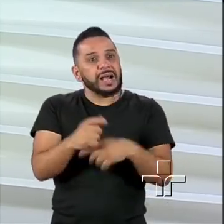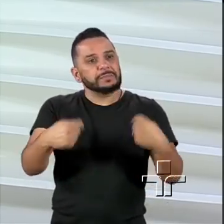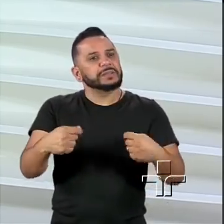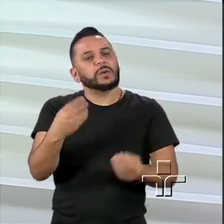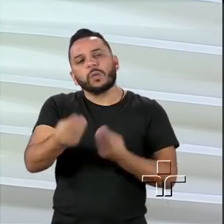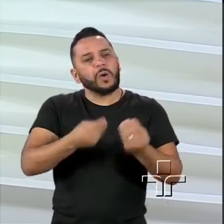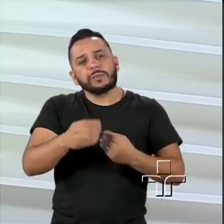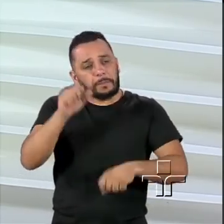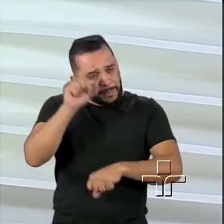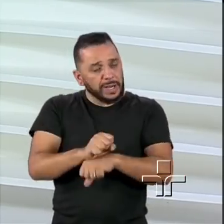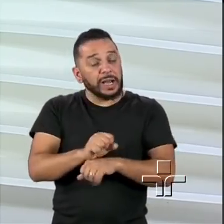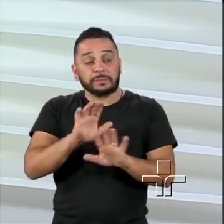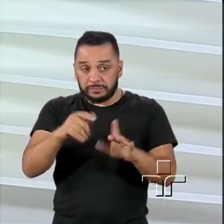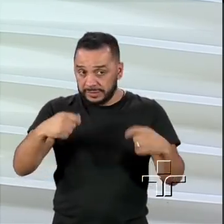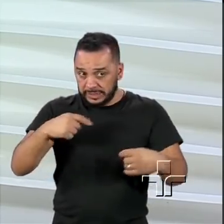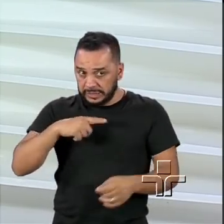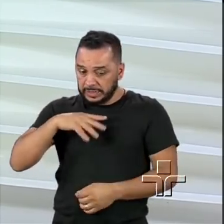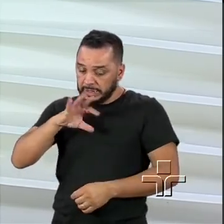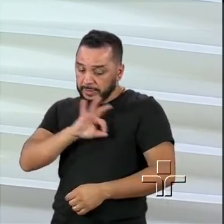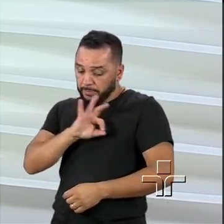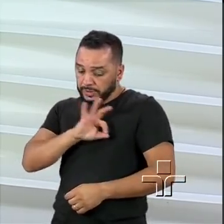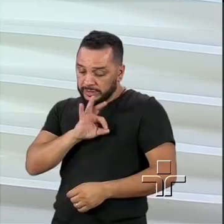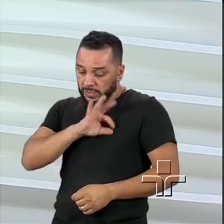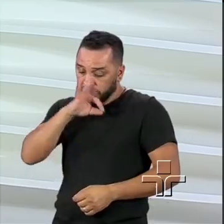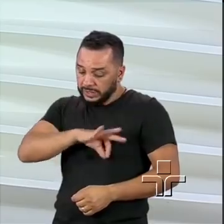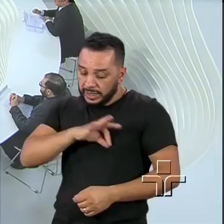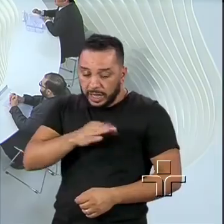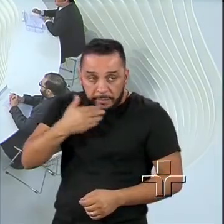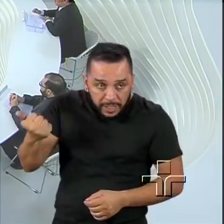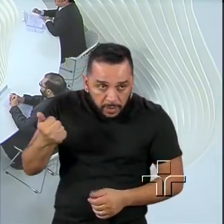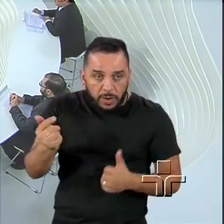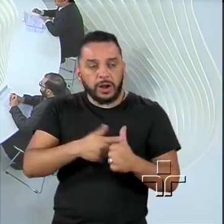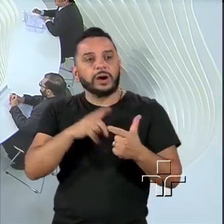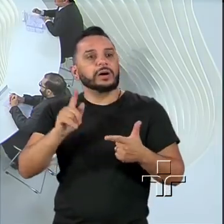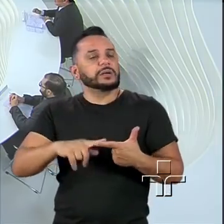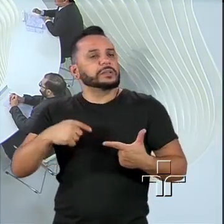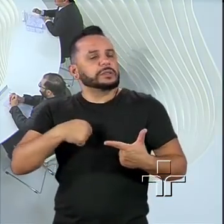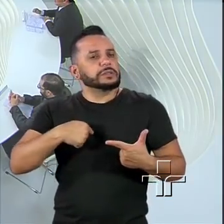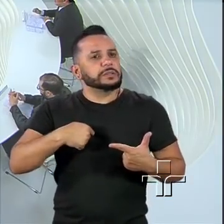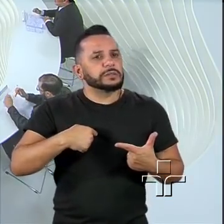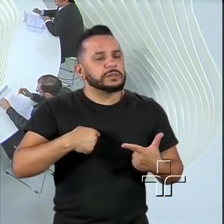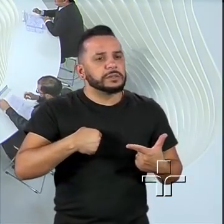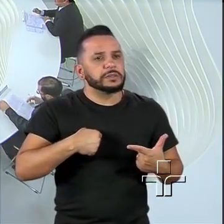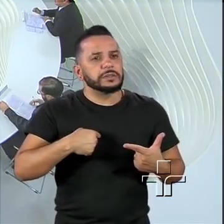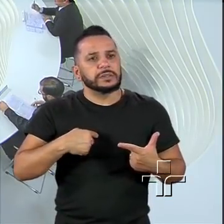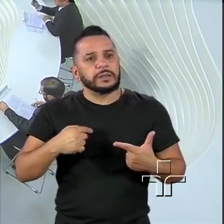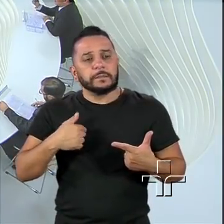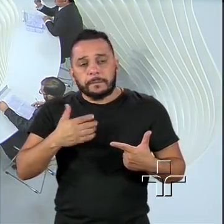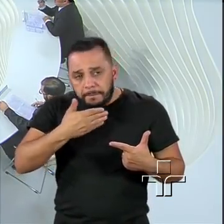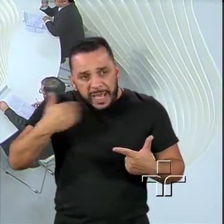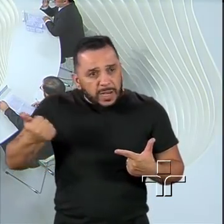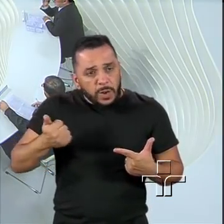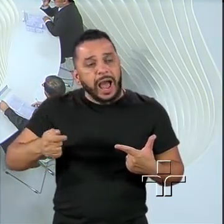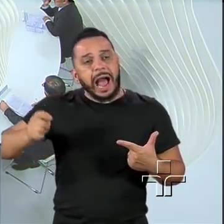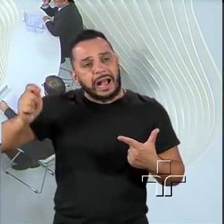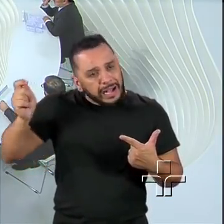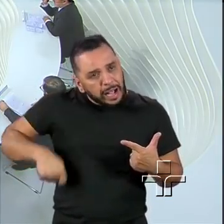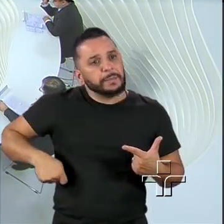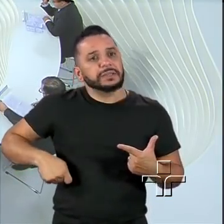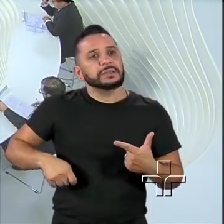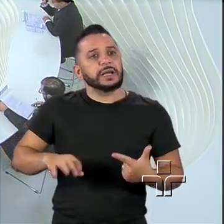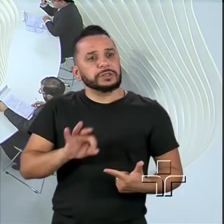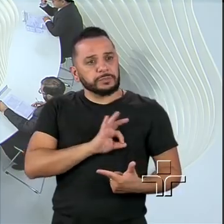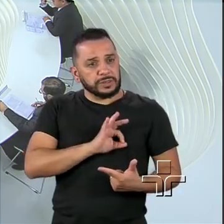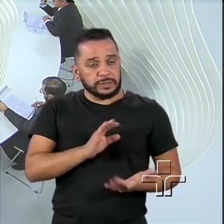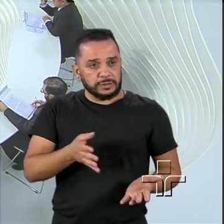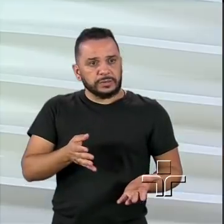salarialmente os policiais, melhorar a sua capacidade de compreensão onde o jovem, onde a população tem medo da